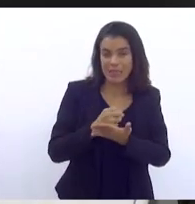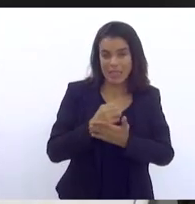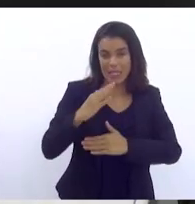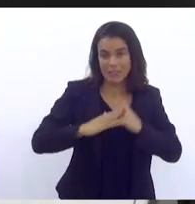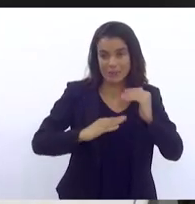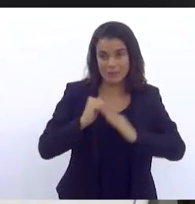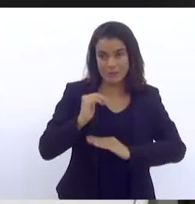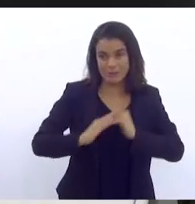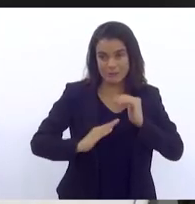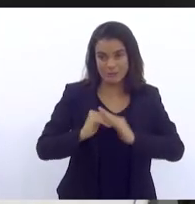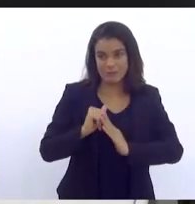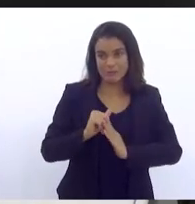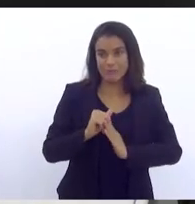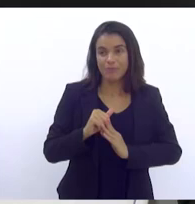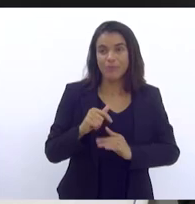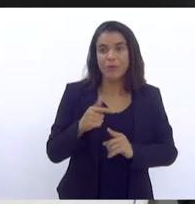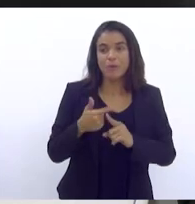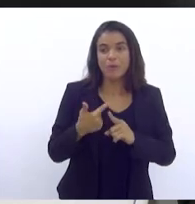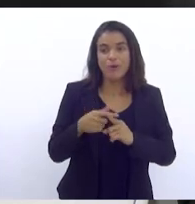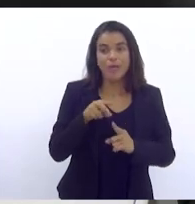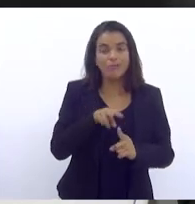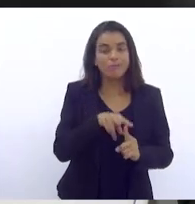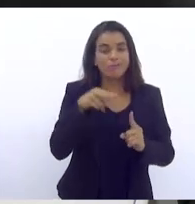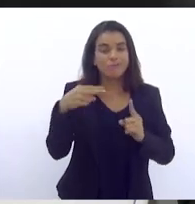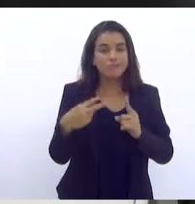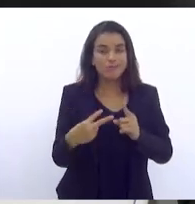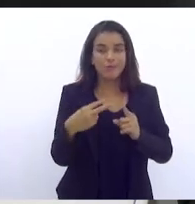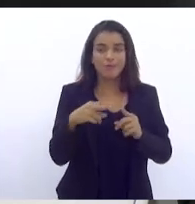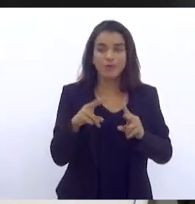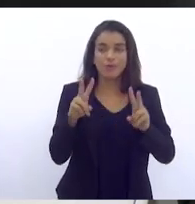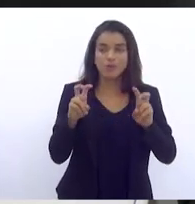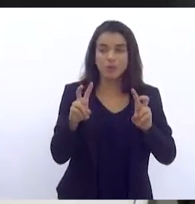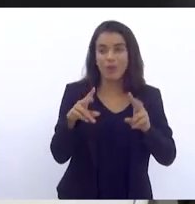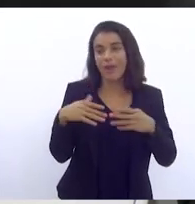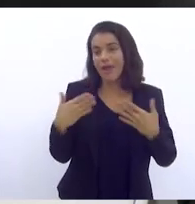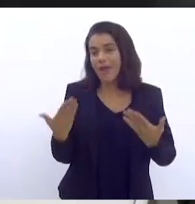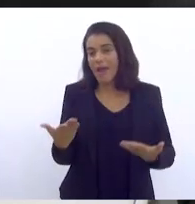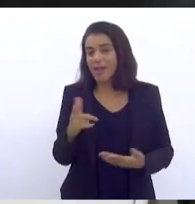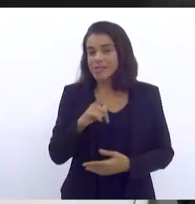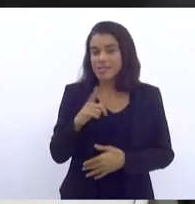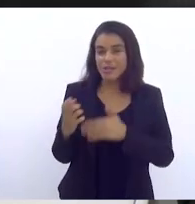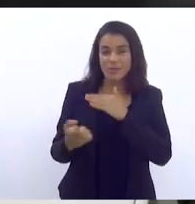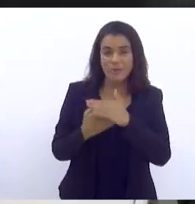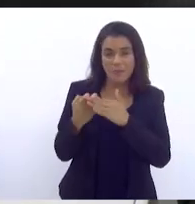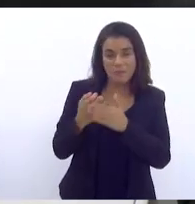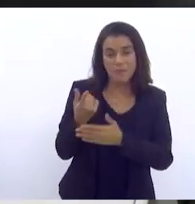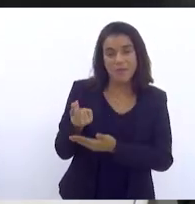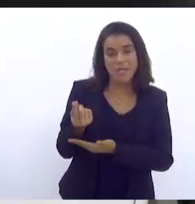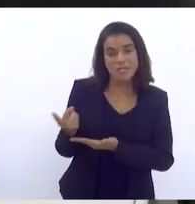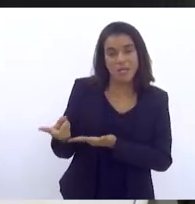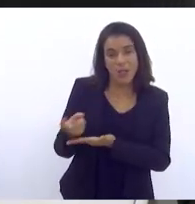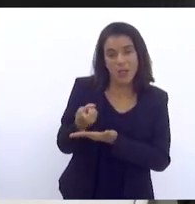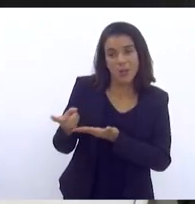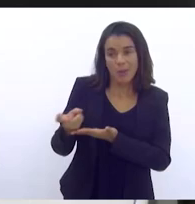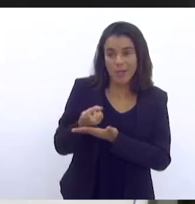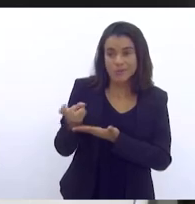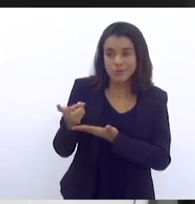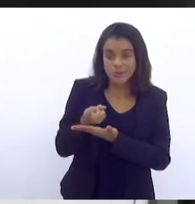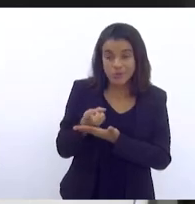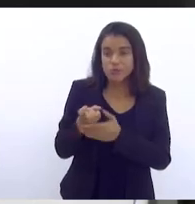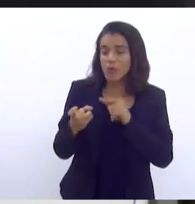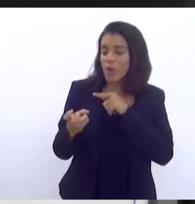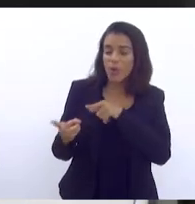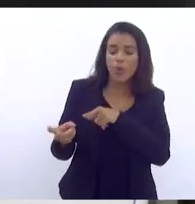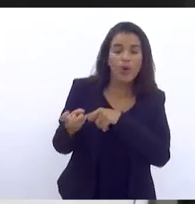colocar esse contraponto quando a gente fala né nessa questão Ah tinha uma empresa lucrativa lucrativa sob